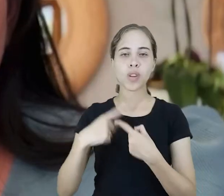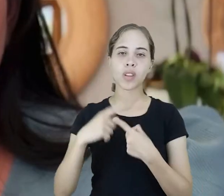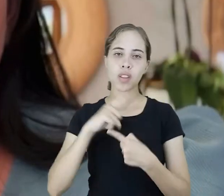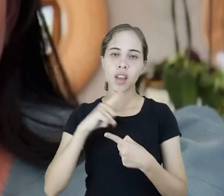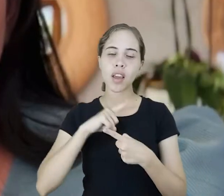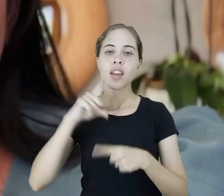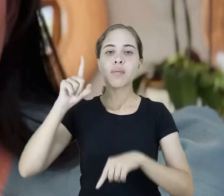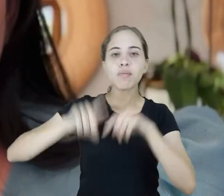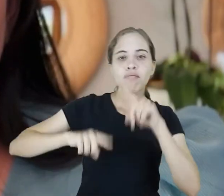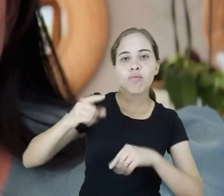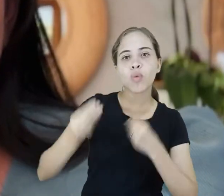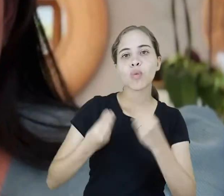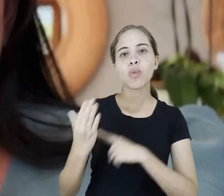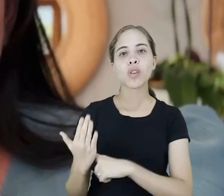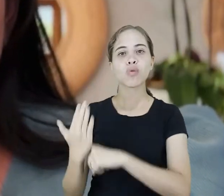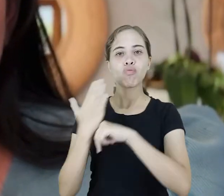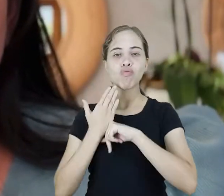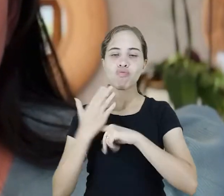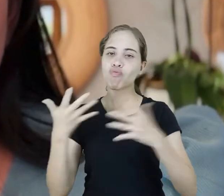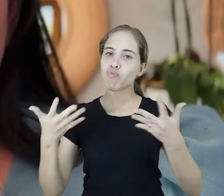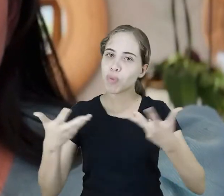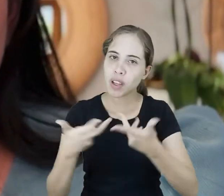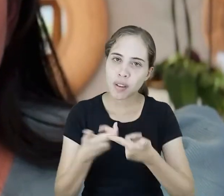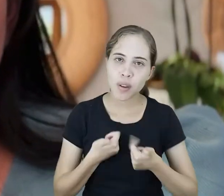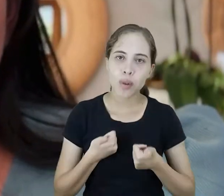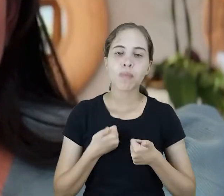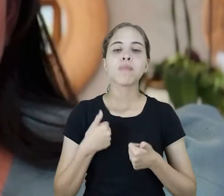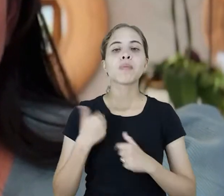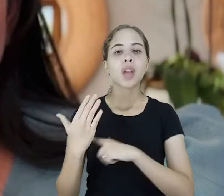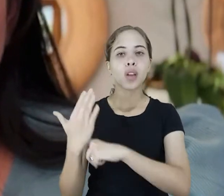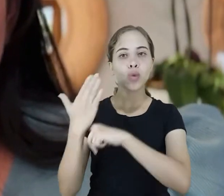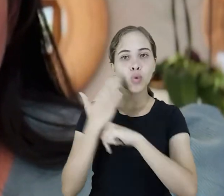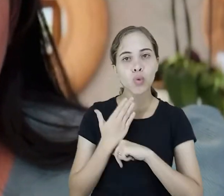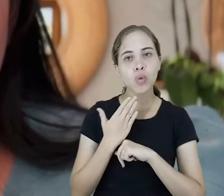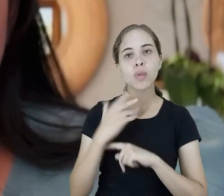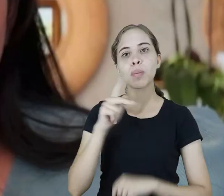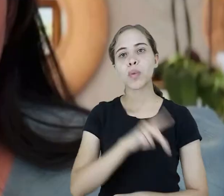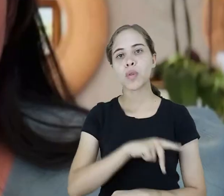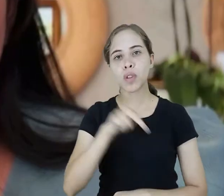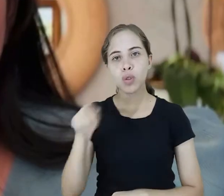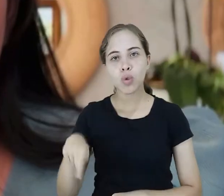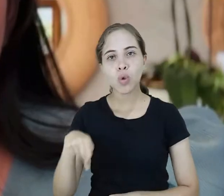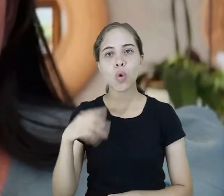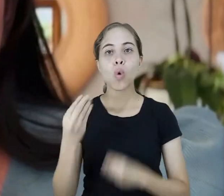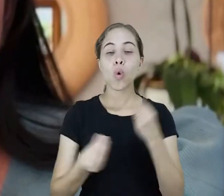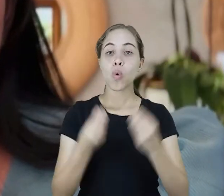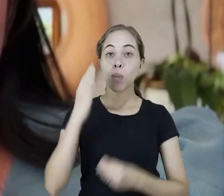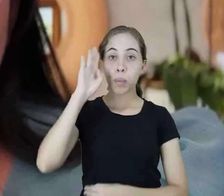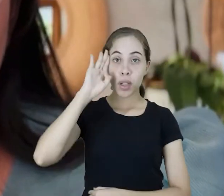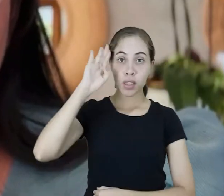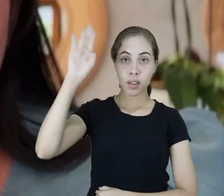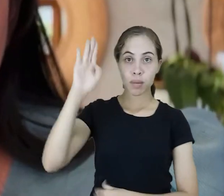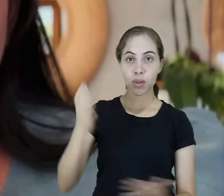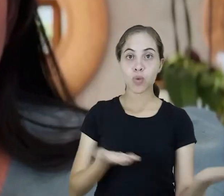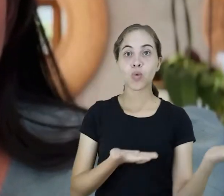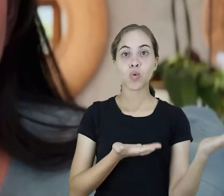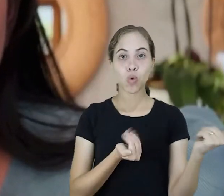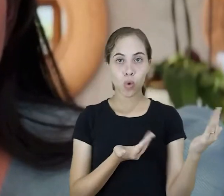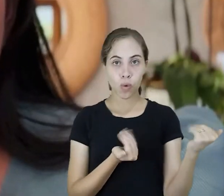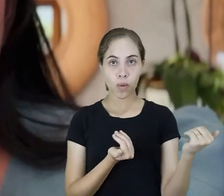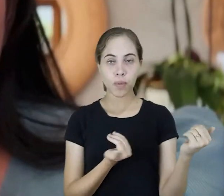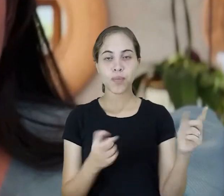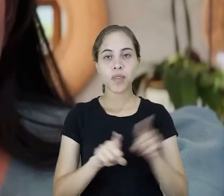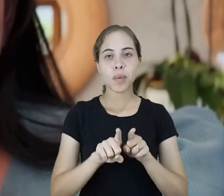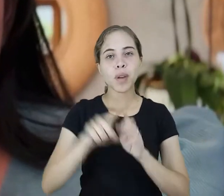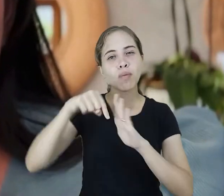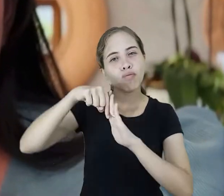ferramenta maravilhosa, né? Que ajuda tanto os professores, como principalmente os jovens, né? A